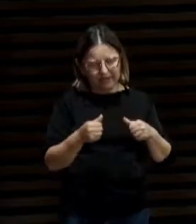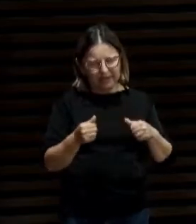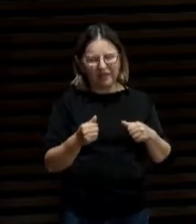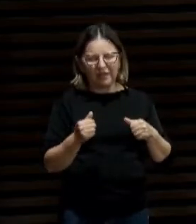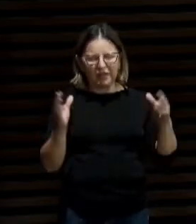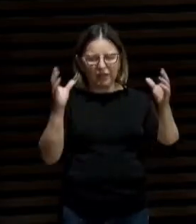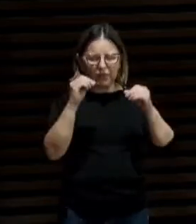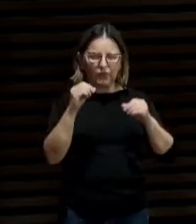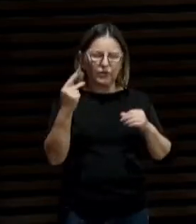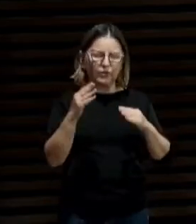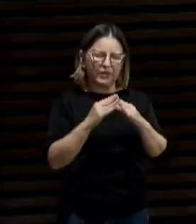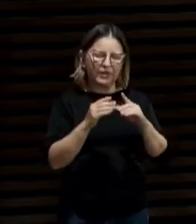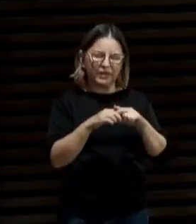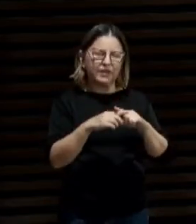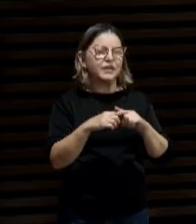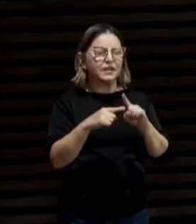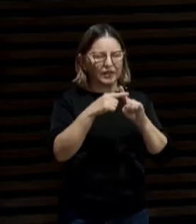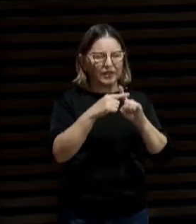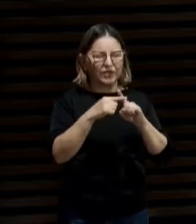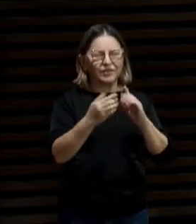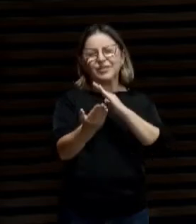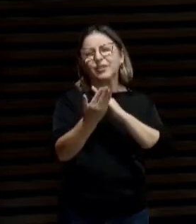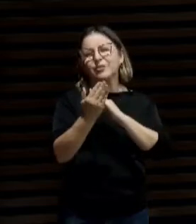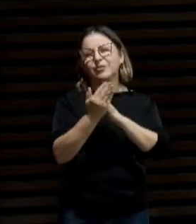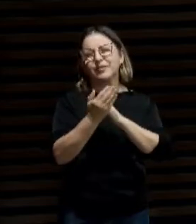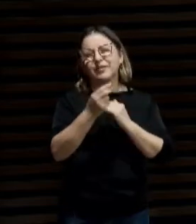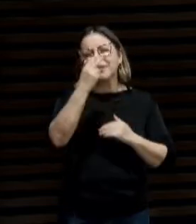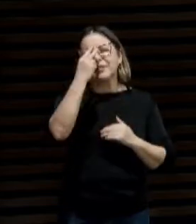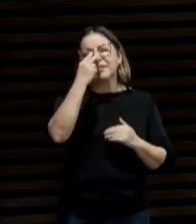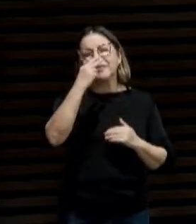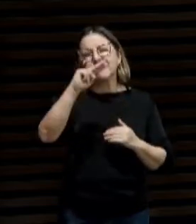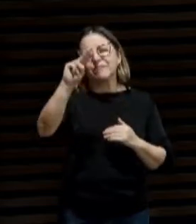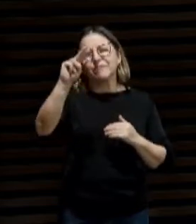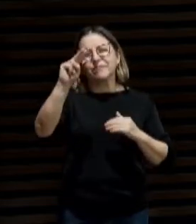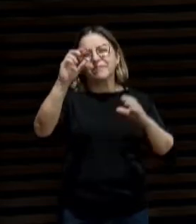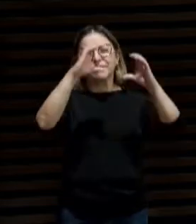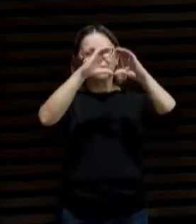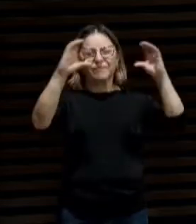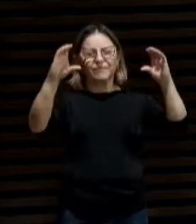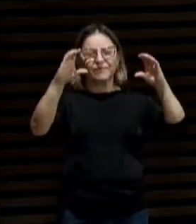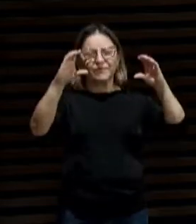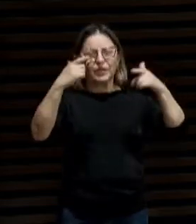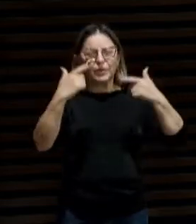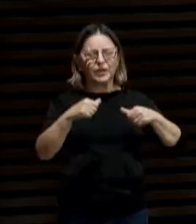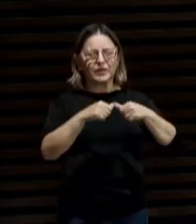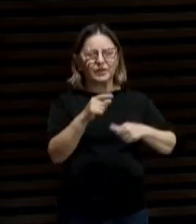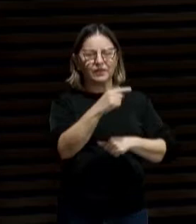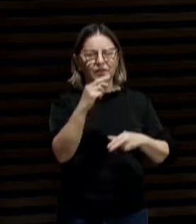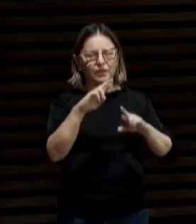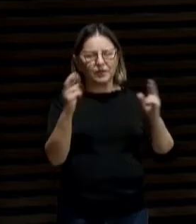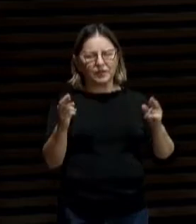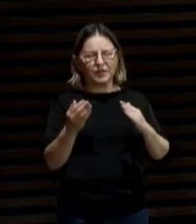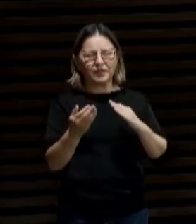Tu nos auxilies a elevarmos os nossos olhos para o alto, onde está a nossa esperança. Ajuda-nos, Senhor, a olhar lá